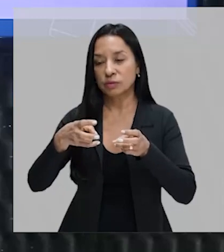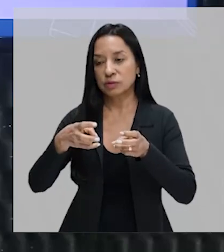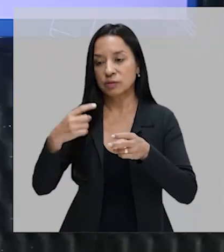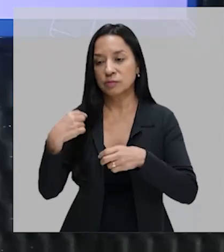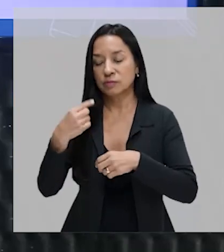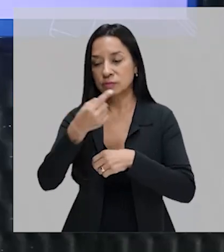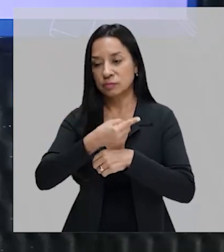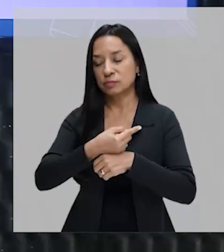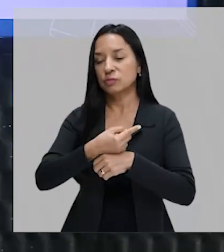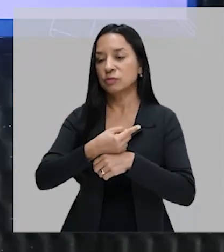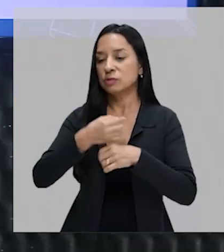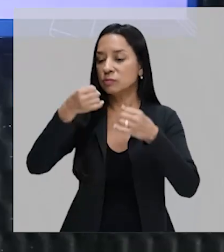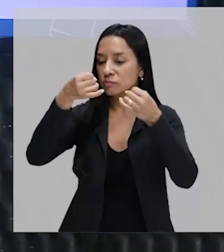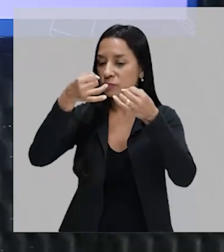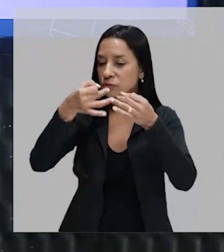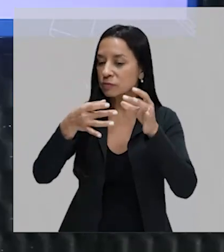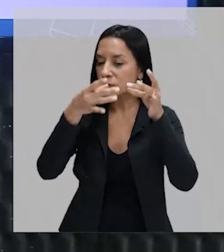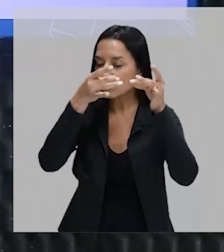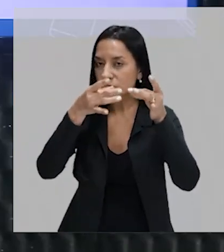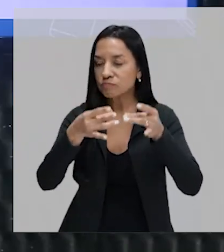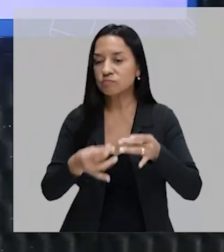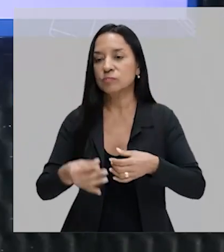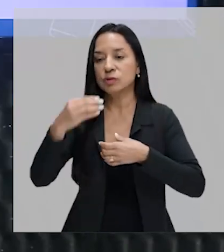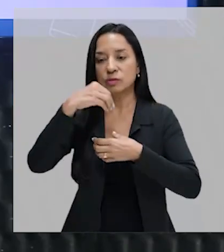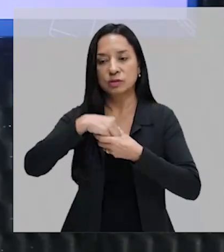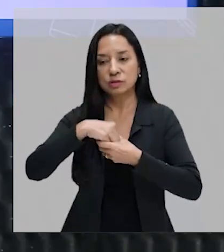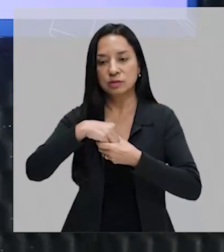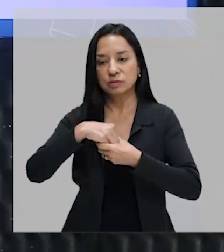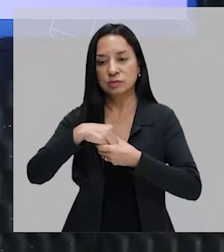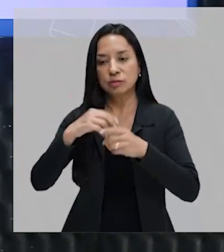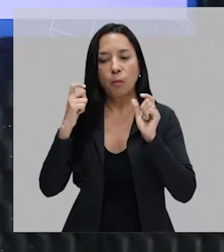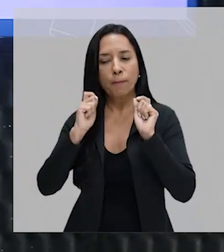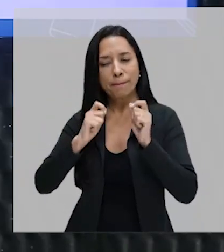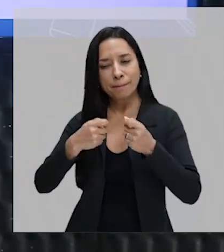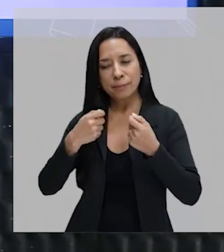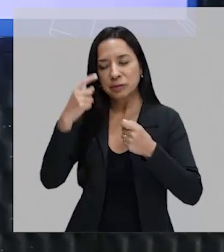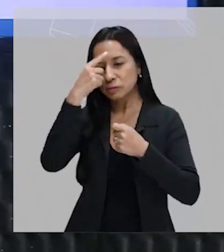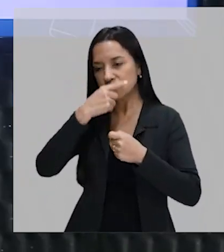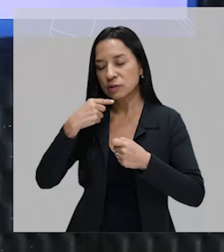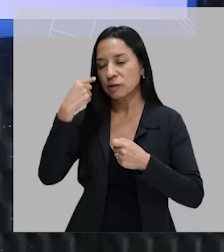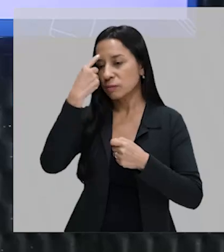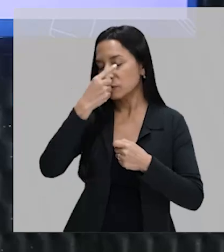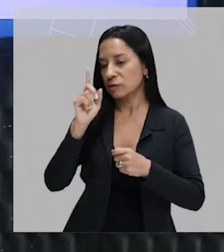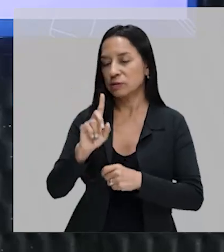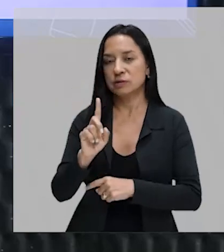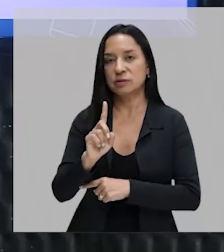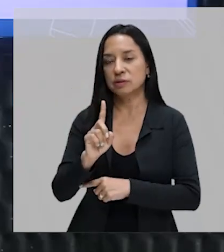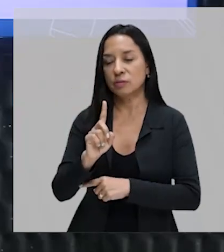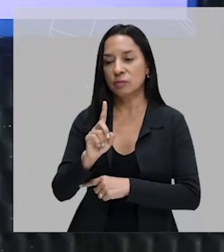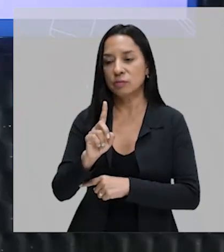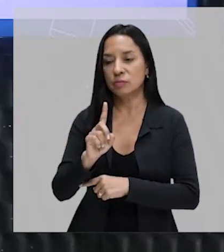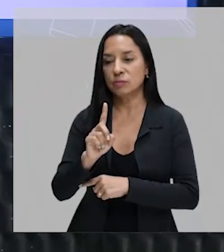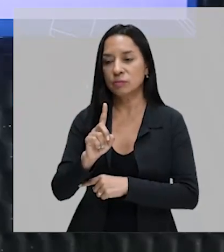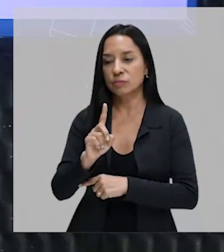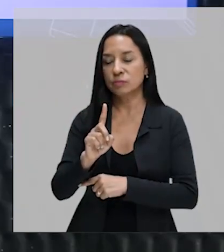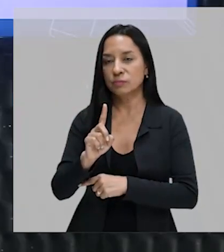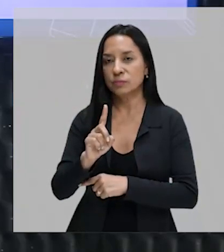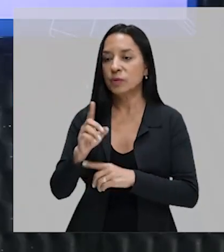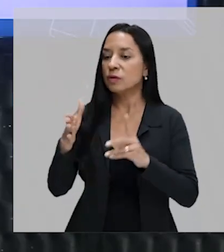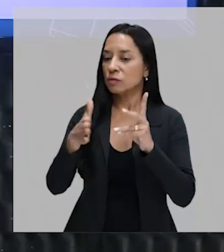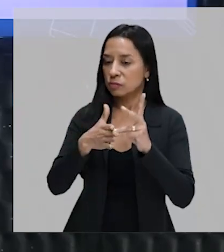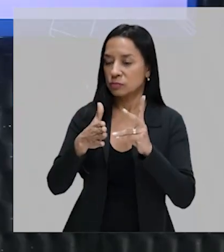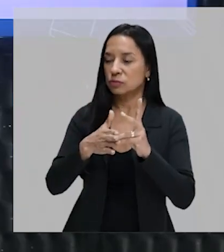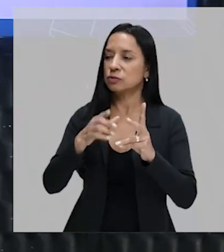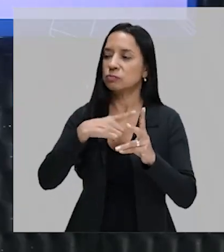de essência e não necessariamente da aparência. É evidente que no ser indígena existe